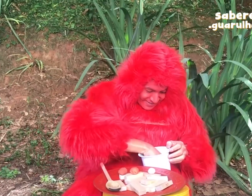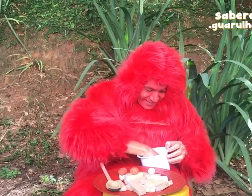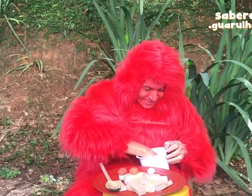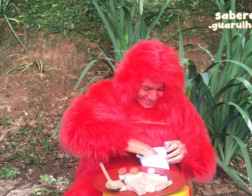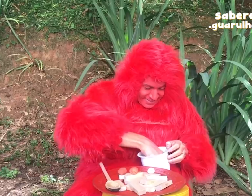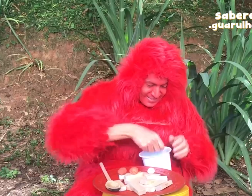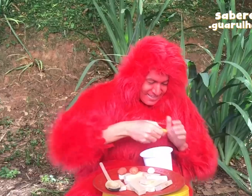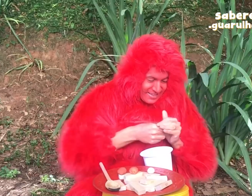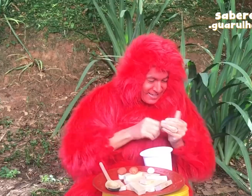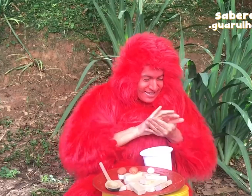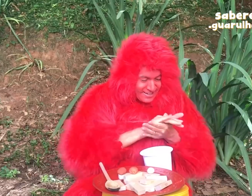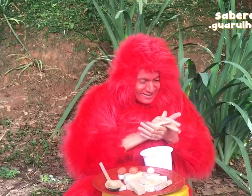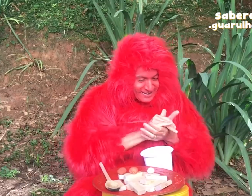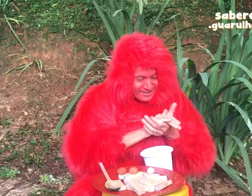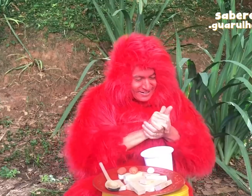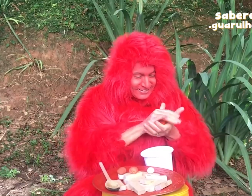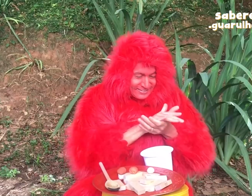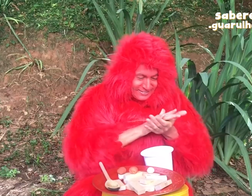Outro.